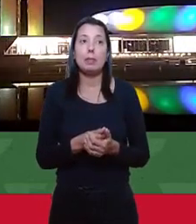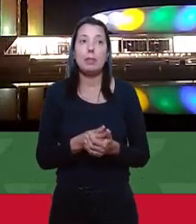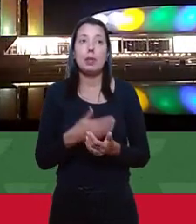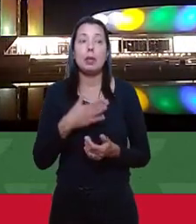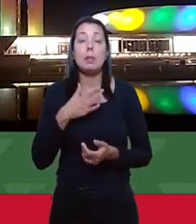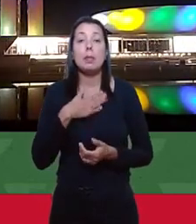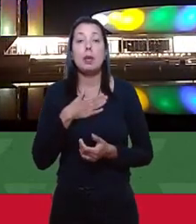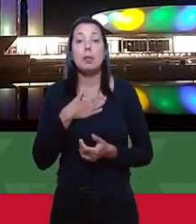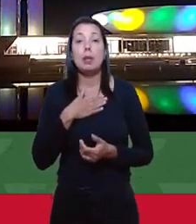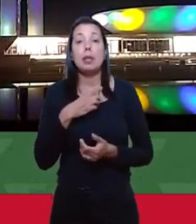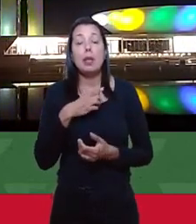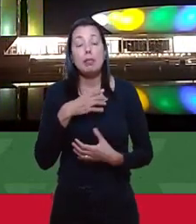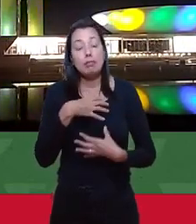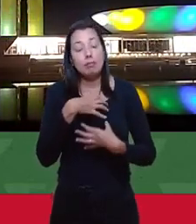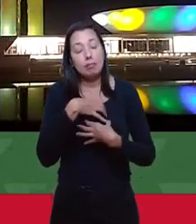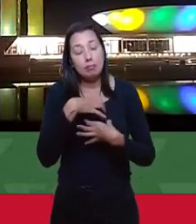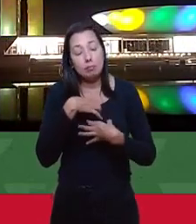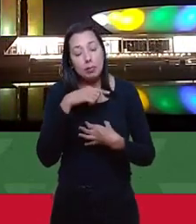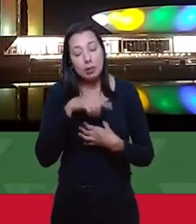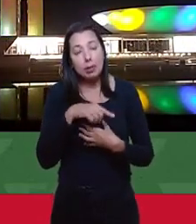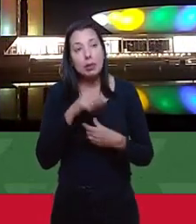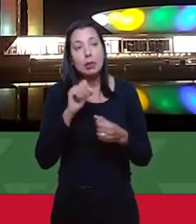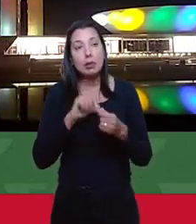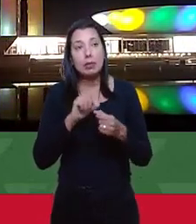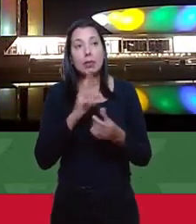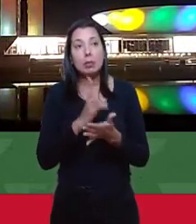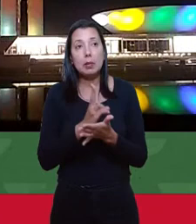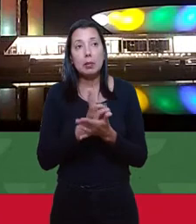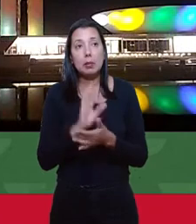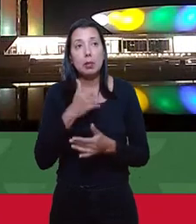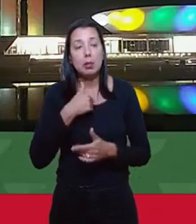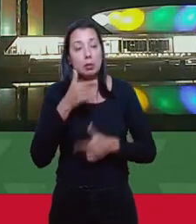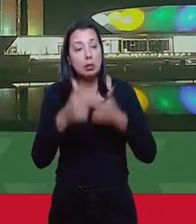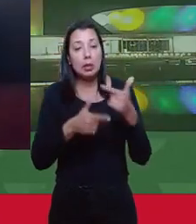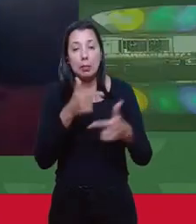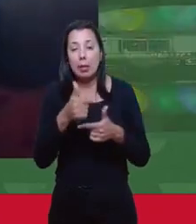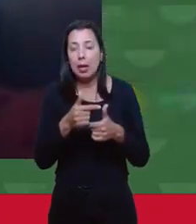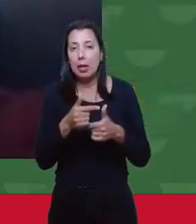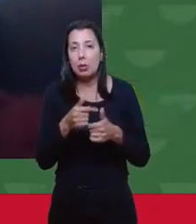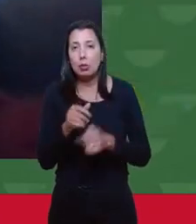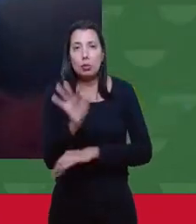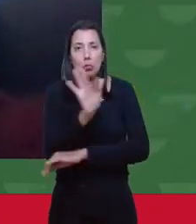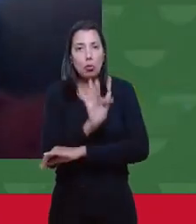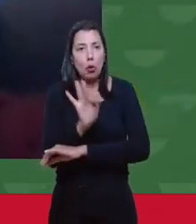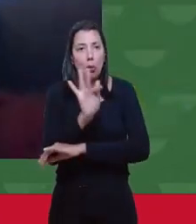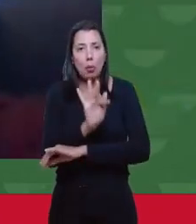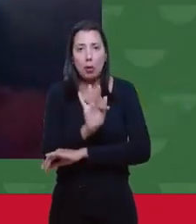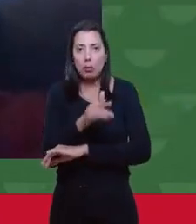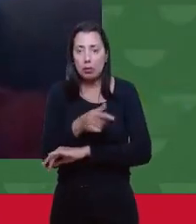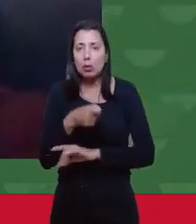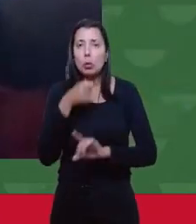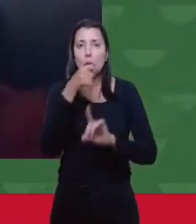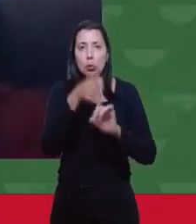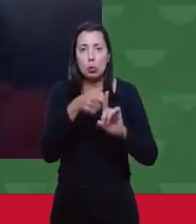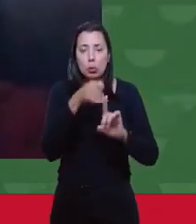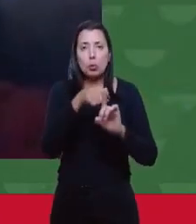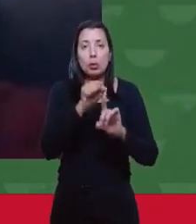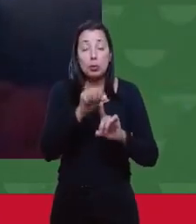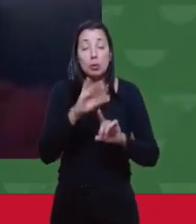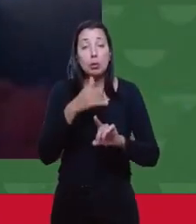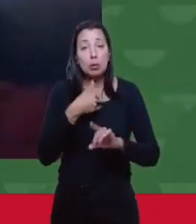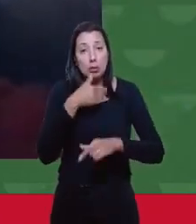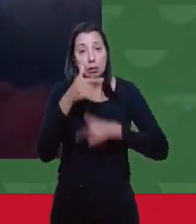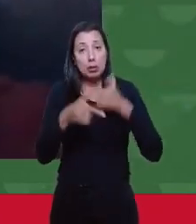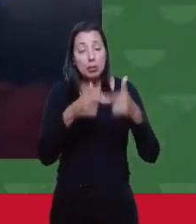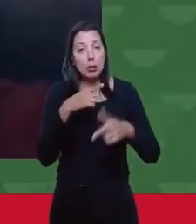mim, tem muito sentido isso aqui que a gente faz. O nosso trabalho não é um trabalho formal. A gente luta pra caramba, mas o nosso trabalho